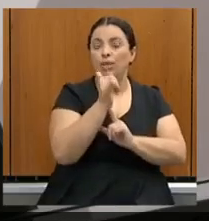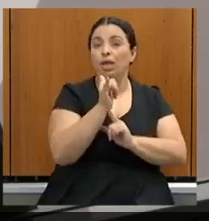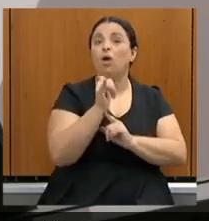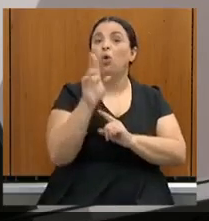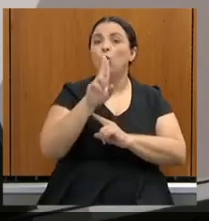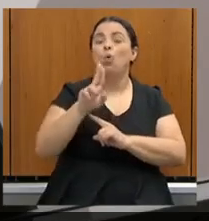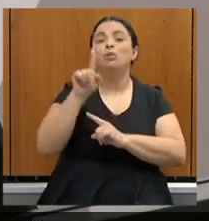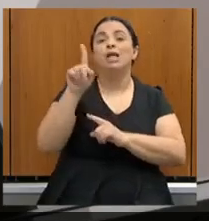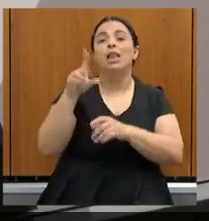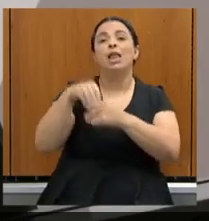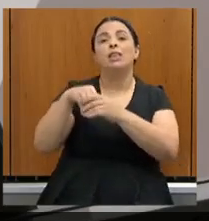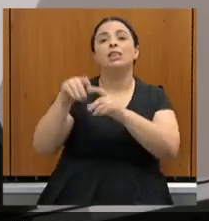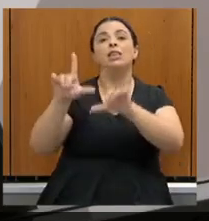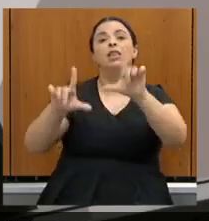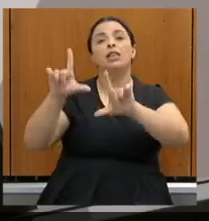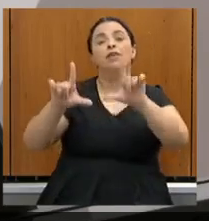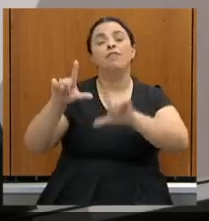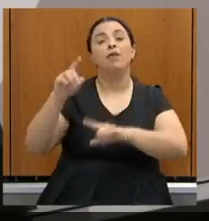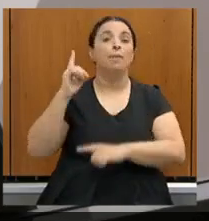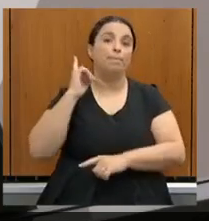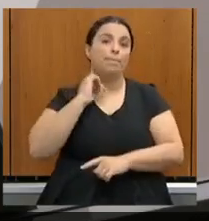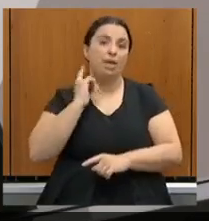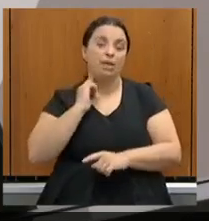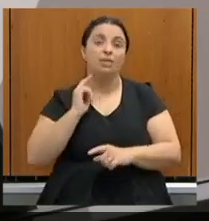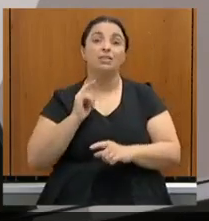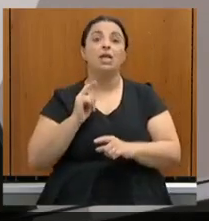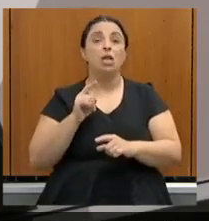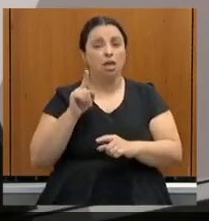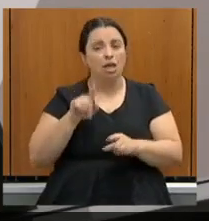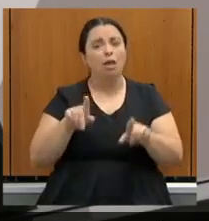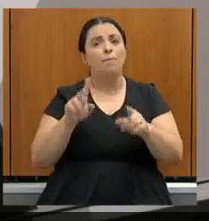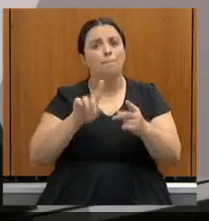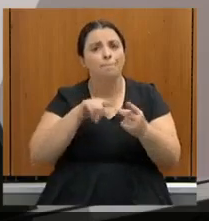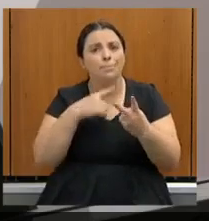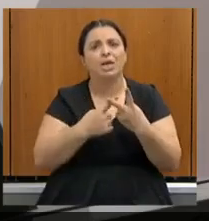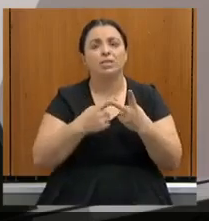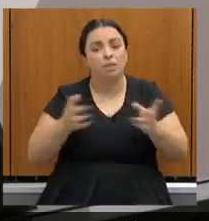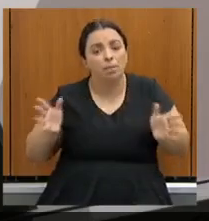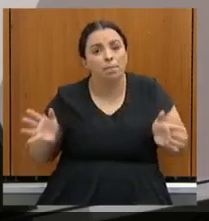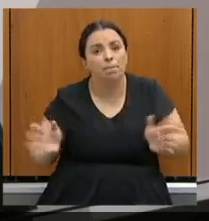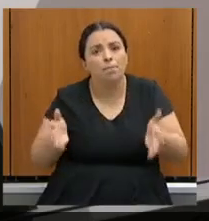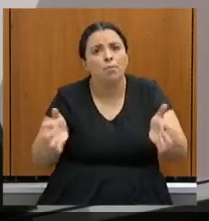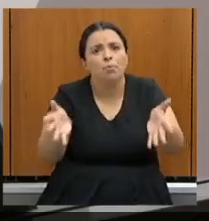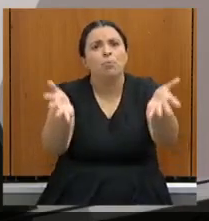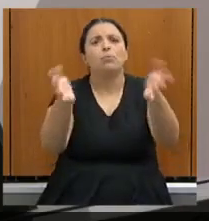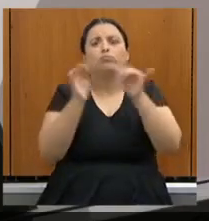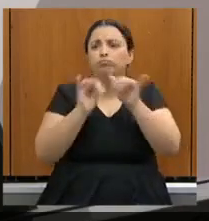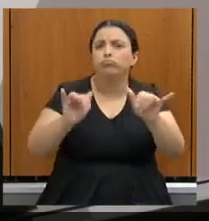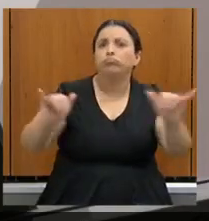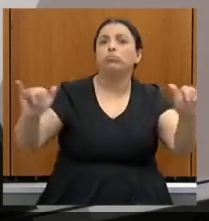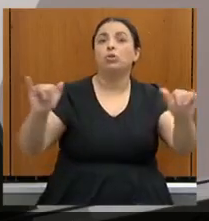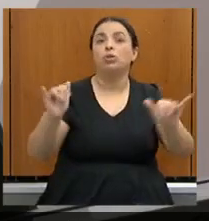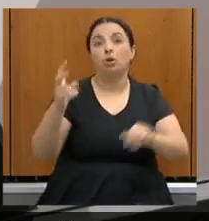Minas, possam ser usados da promoção da cultura mineira, isso é recurso público,